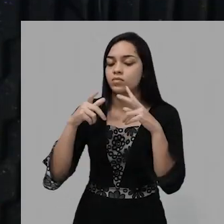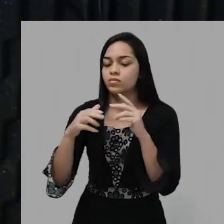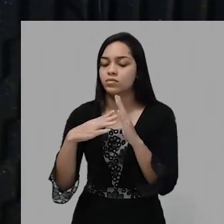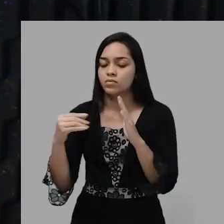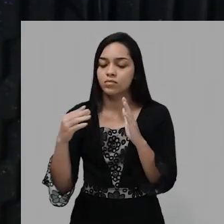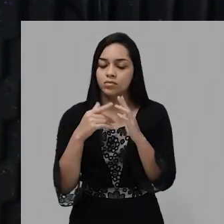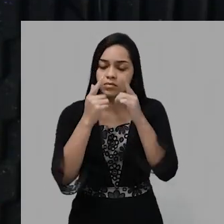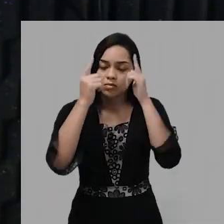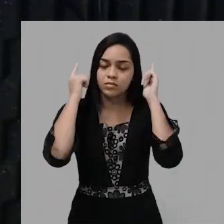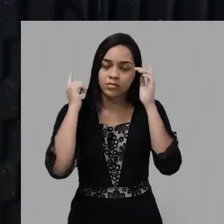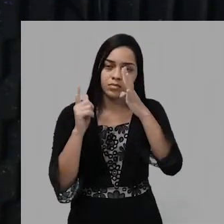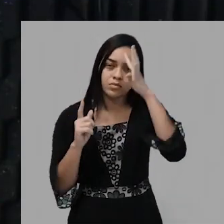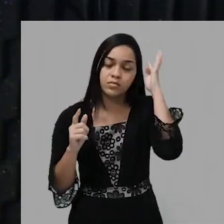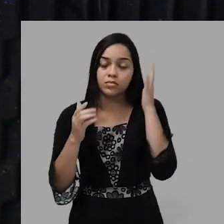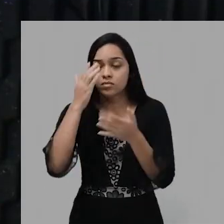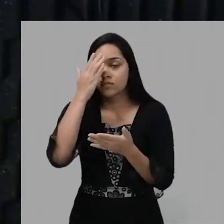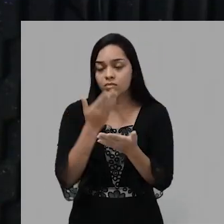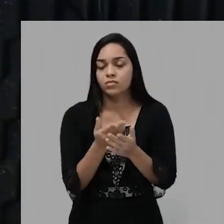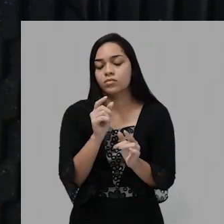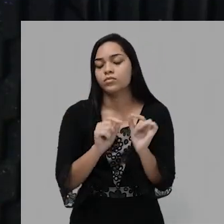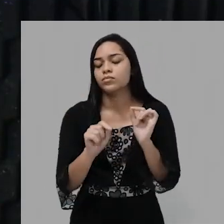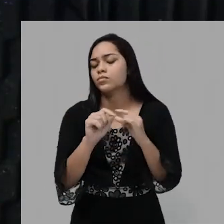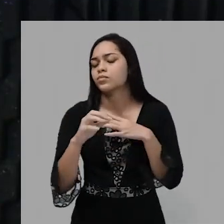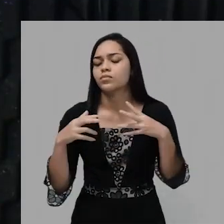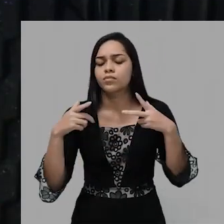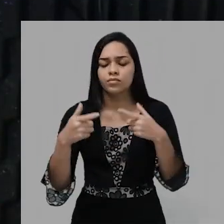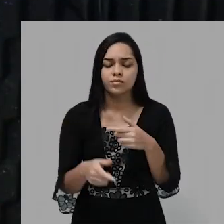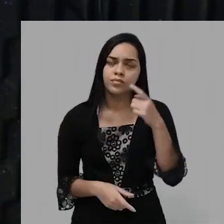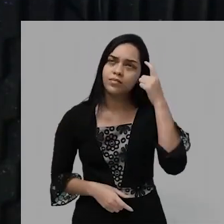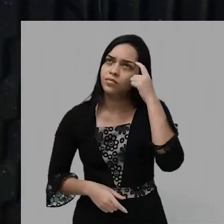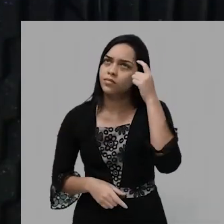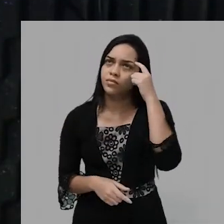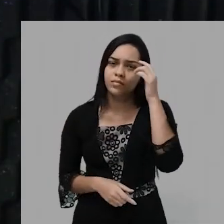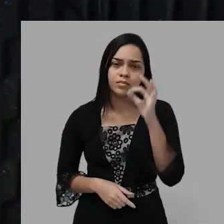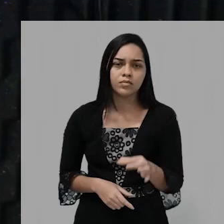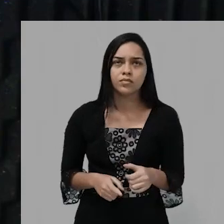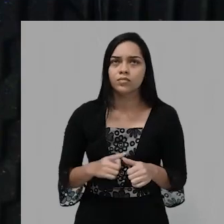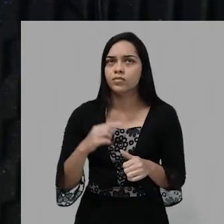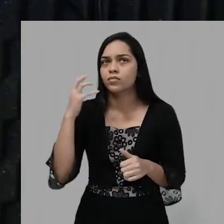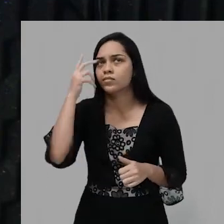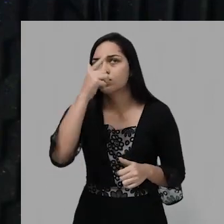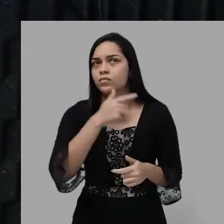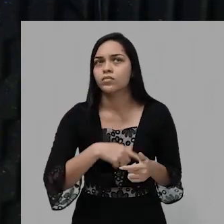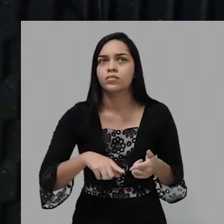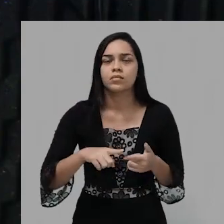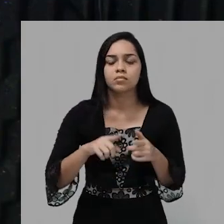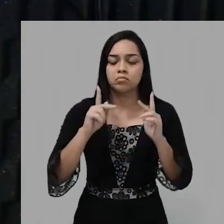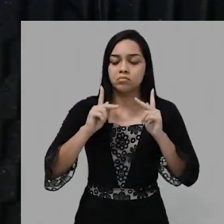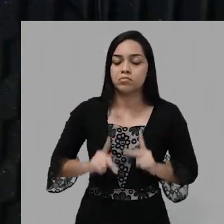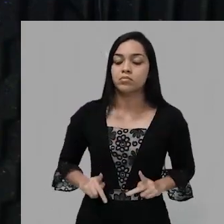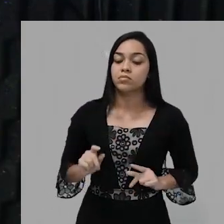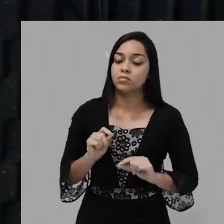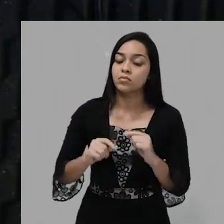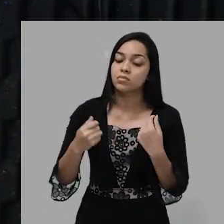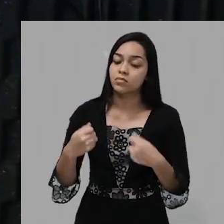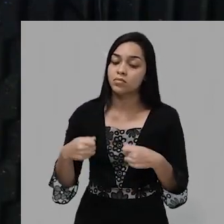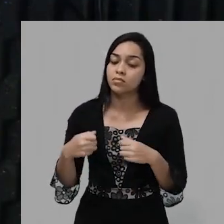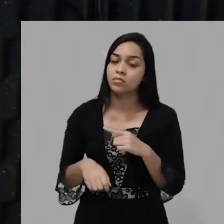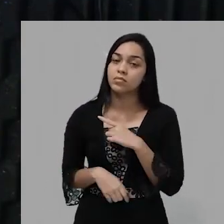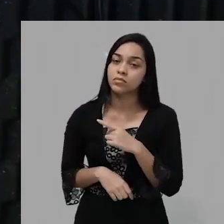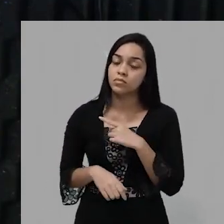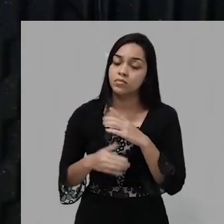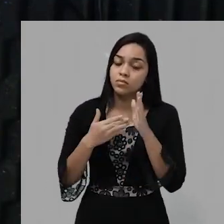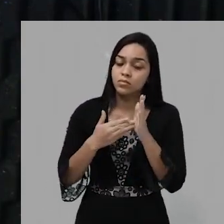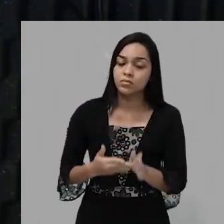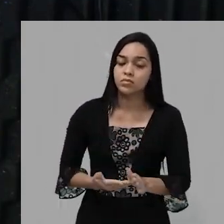modelos greco-romanos. Eles acreditavam que eles tinham todo o ideal de beleza, toda a padronização que eles deveriam